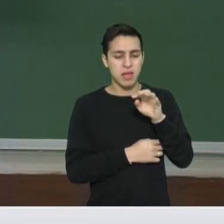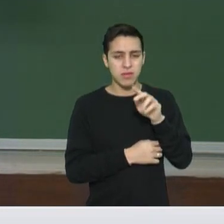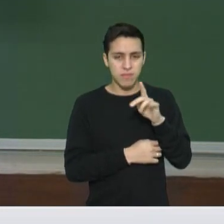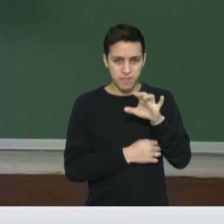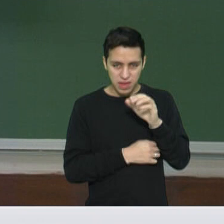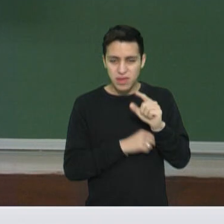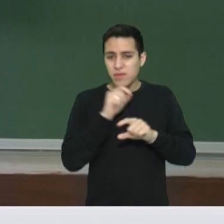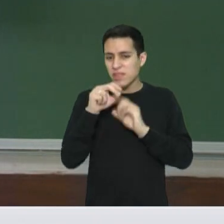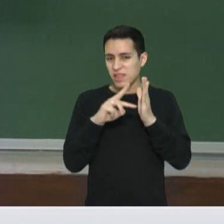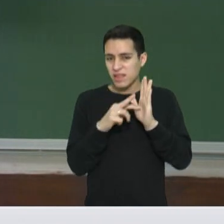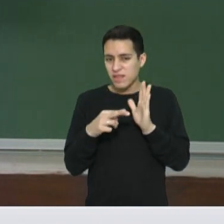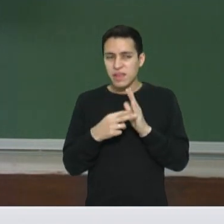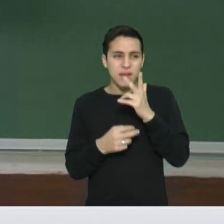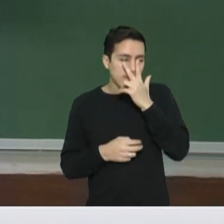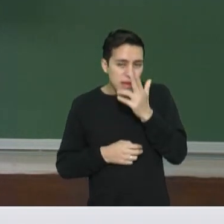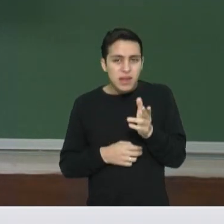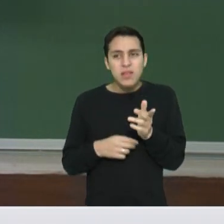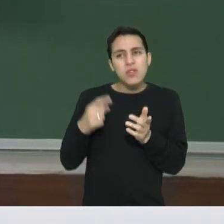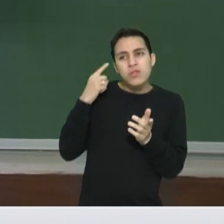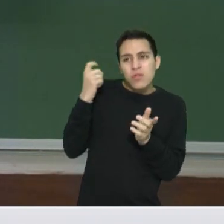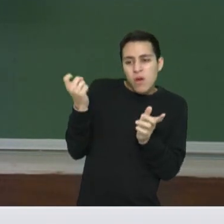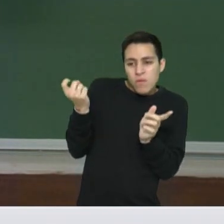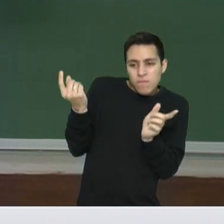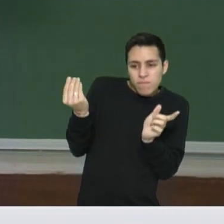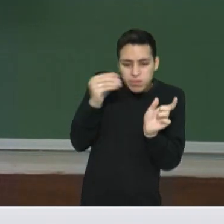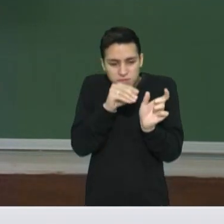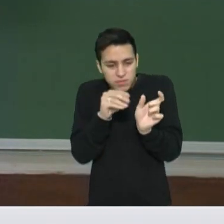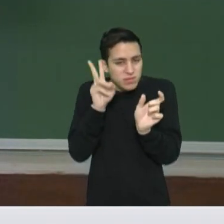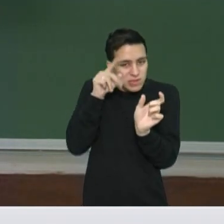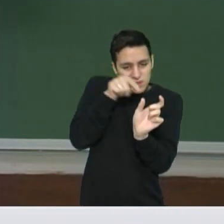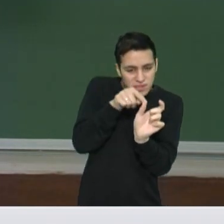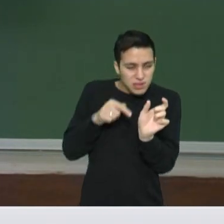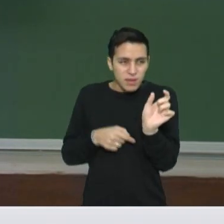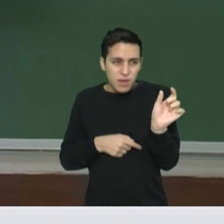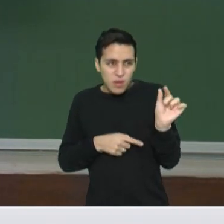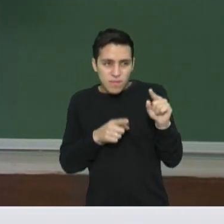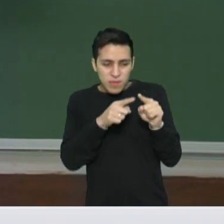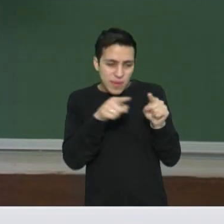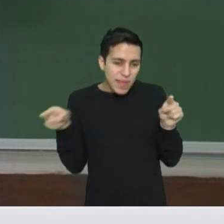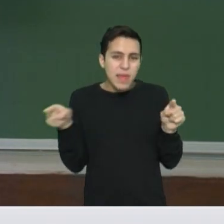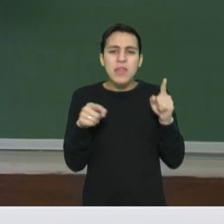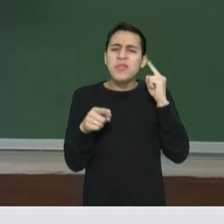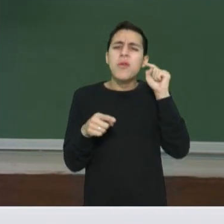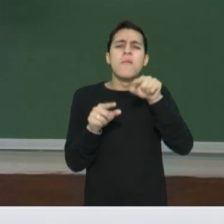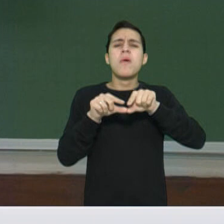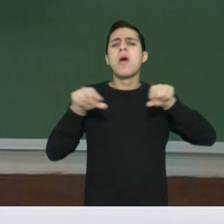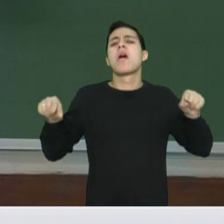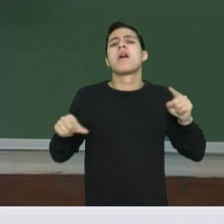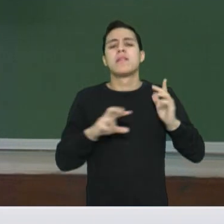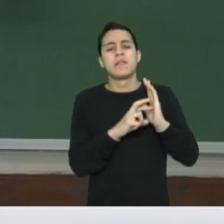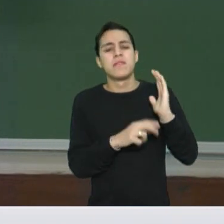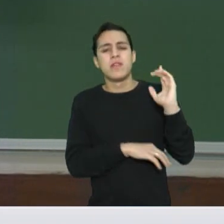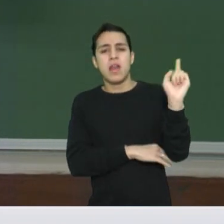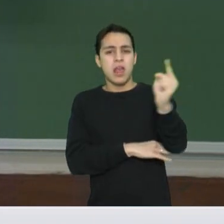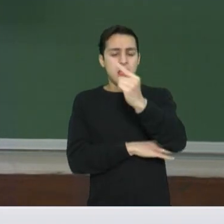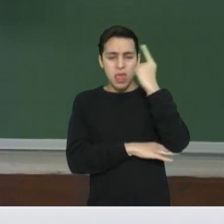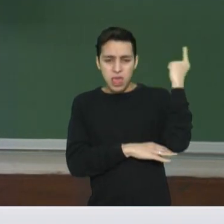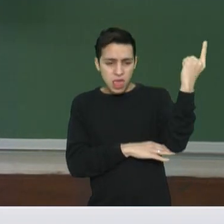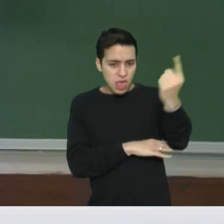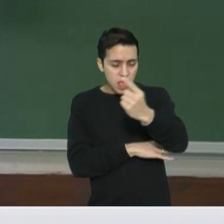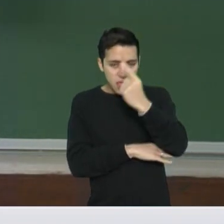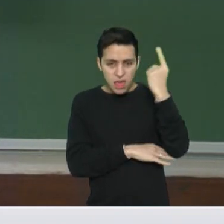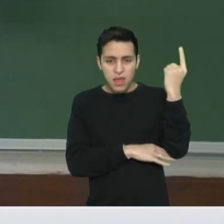sons representados, né, dentro da história. Então, você tem o som da ambulância e você tem o